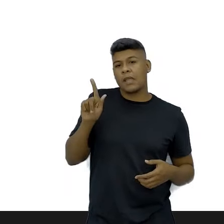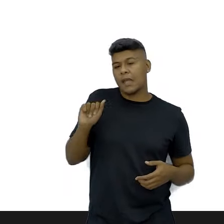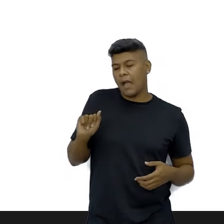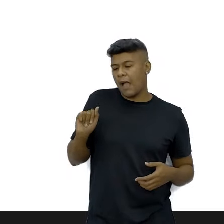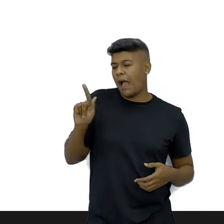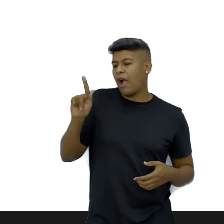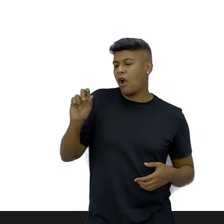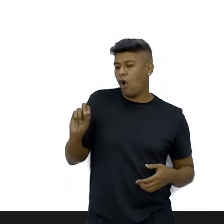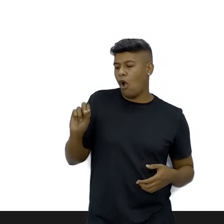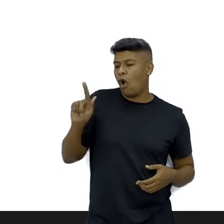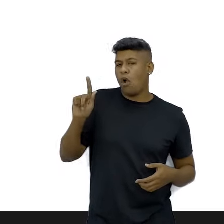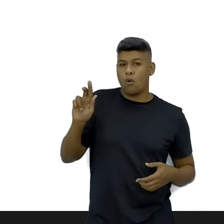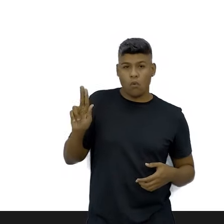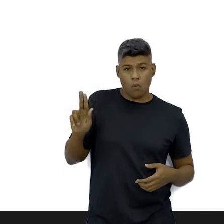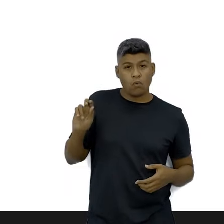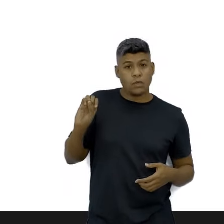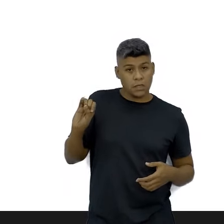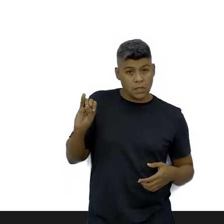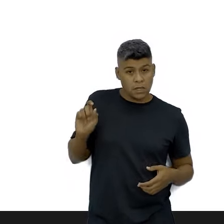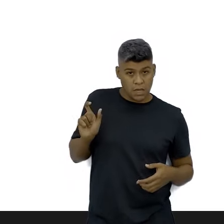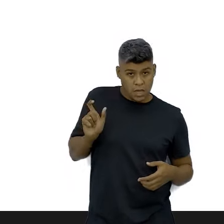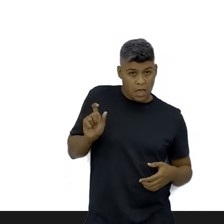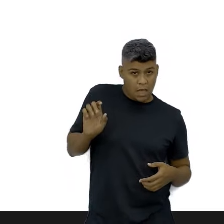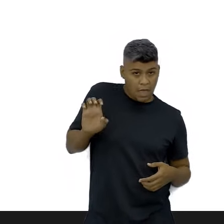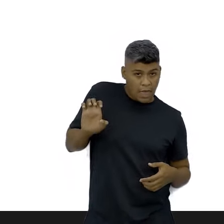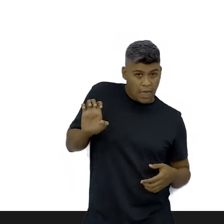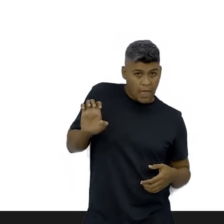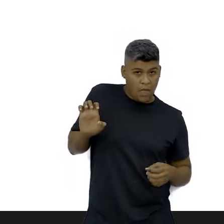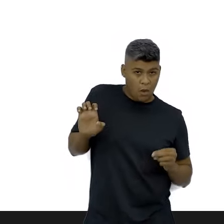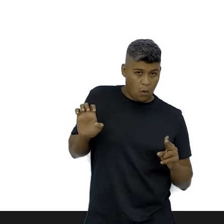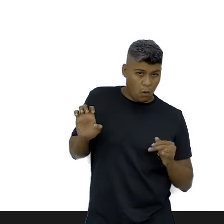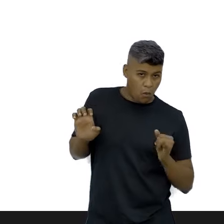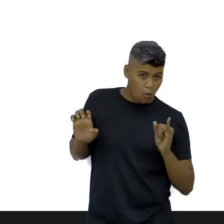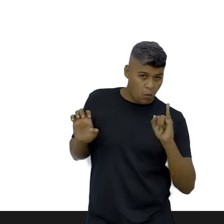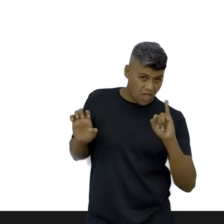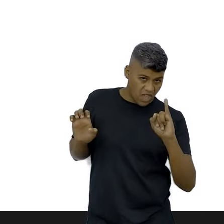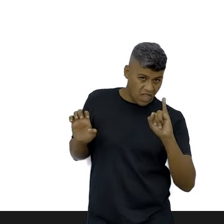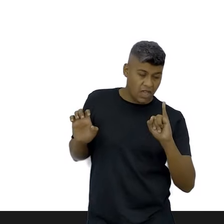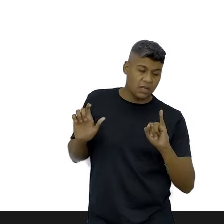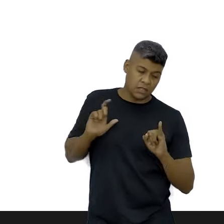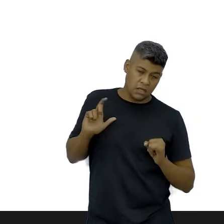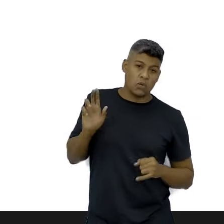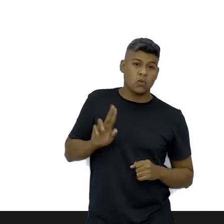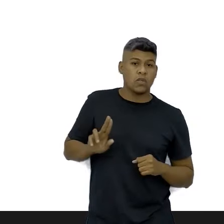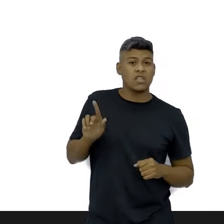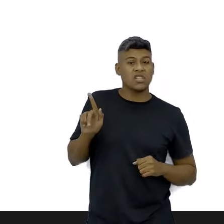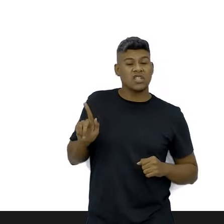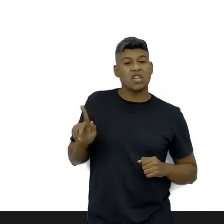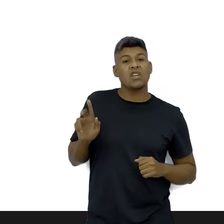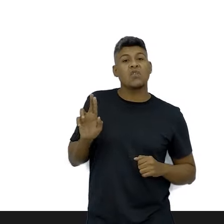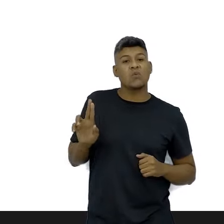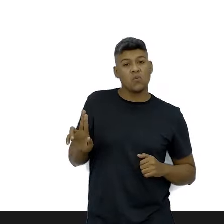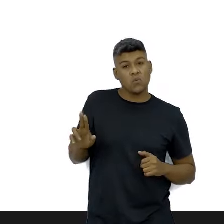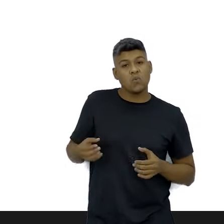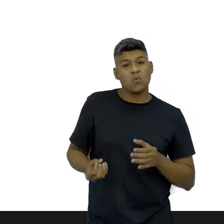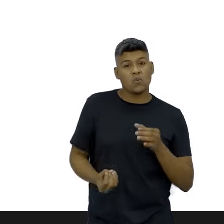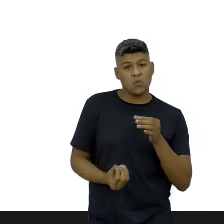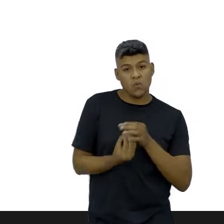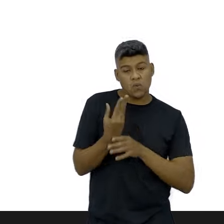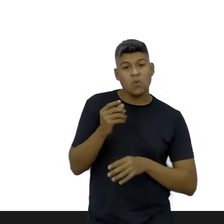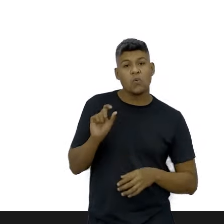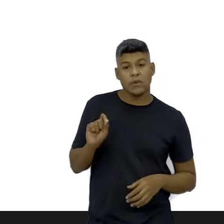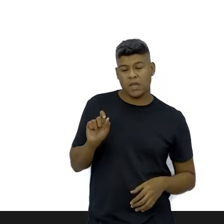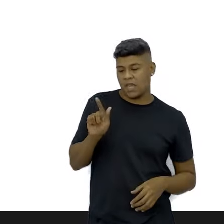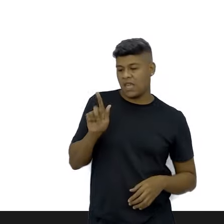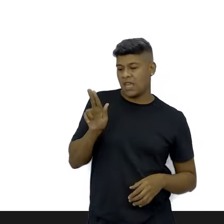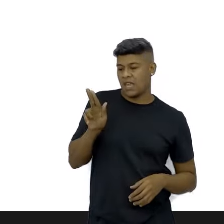e o Gu. E se as vogais forem E e o I, eu terei que usar o G e o U para construir aí o